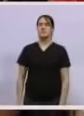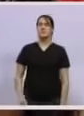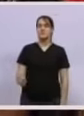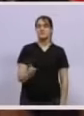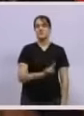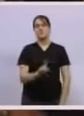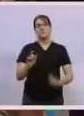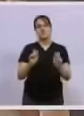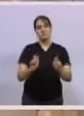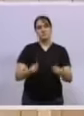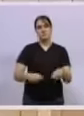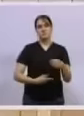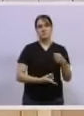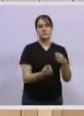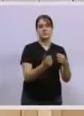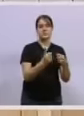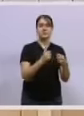Não dá